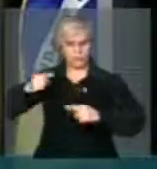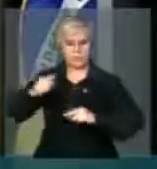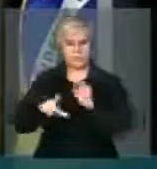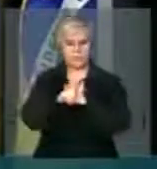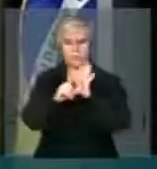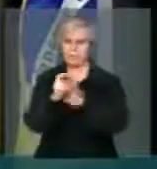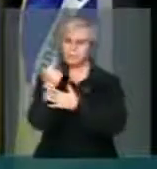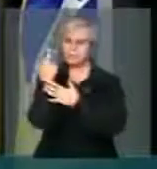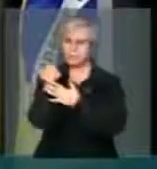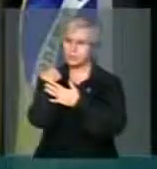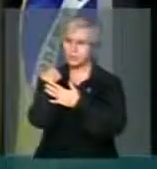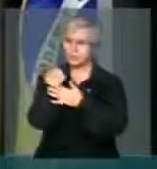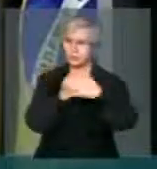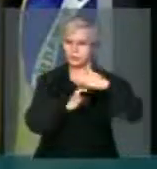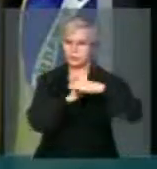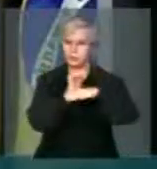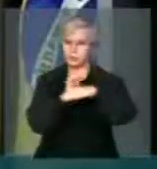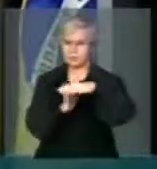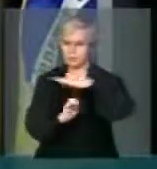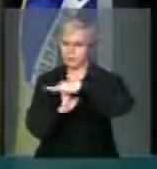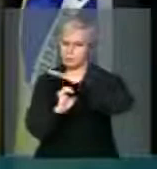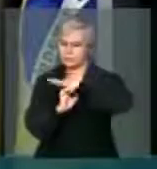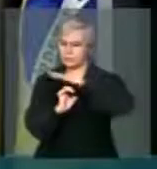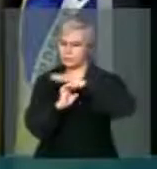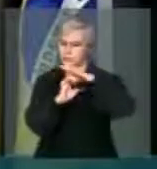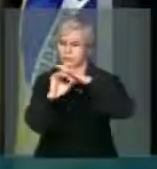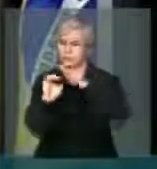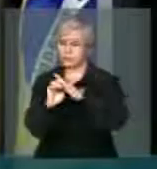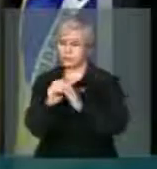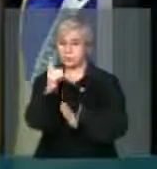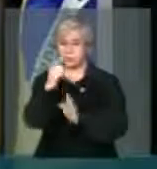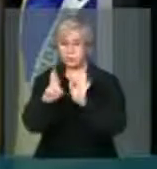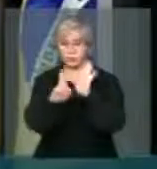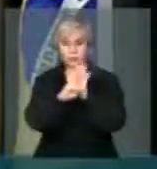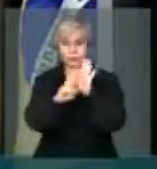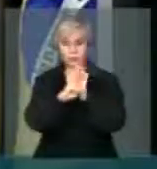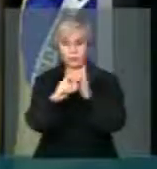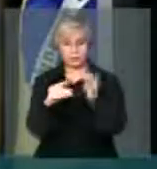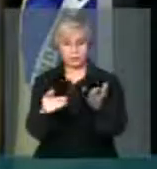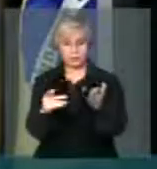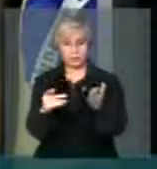de responsabilidade das estatais, o representante,